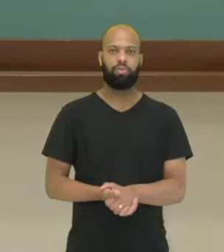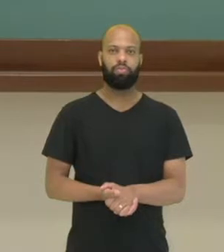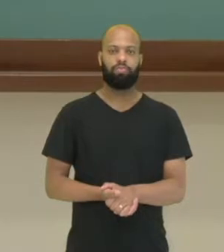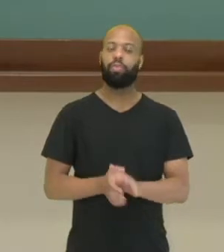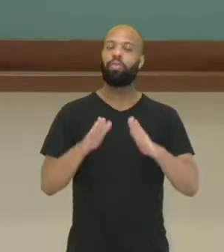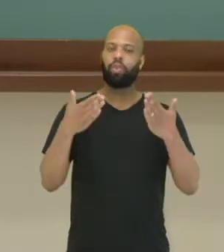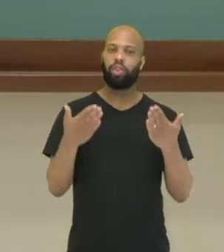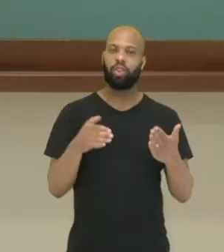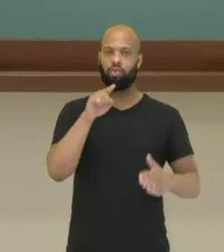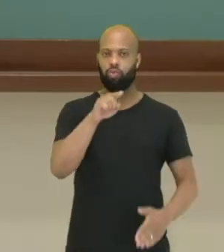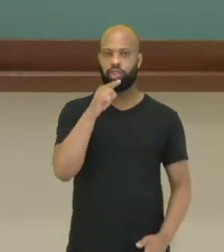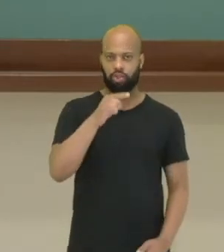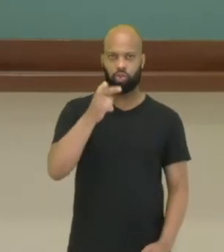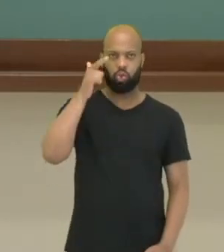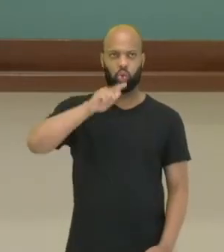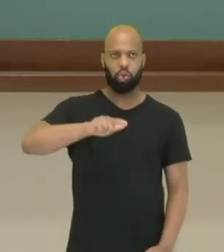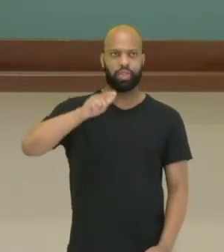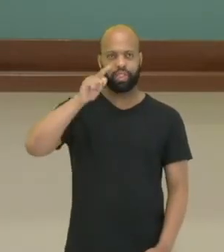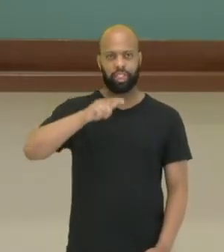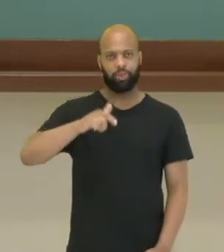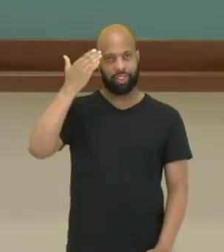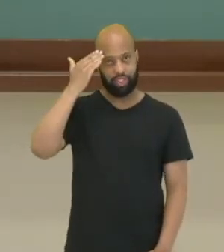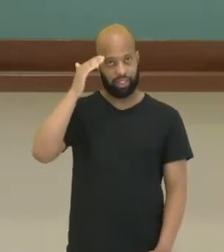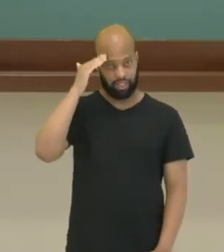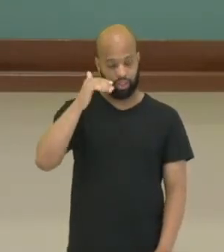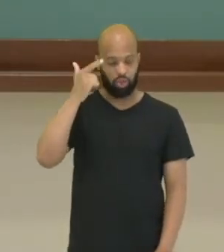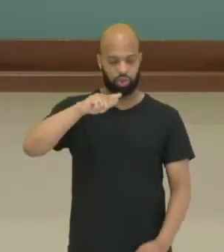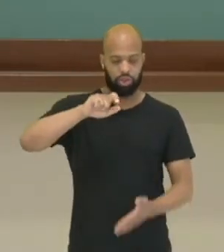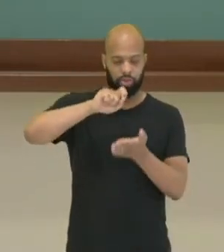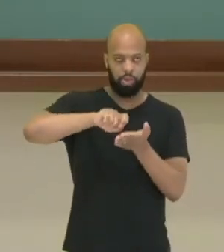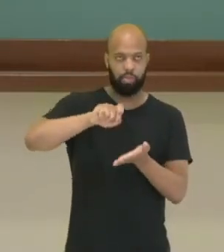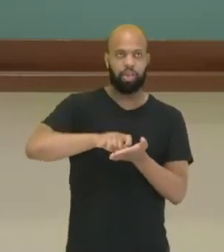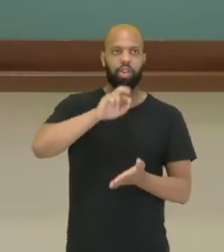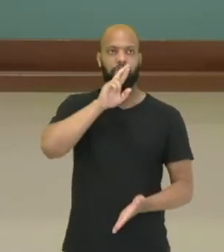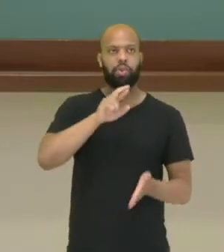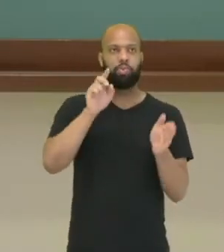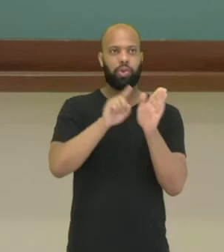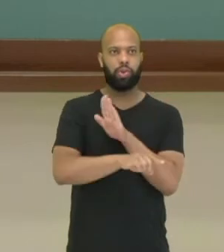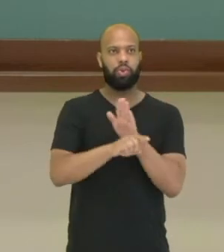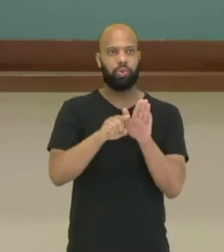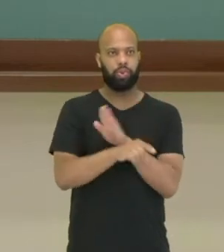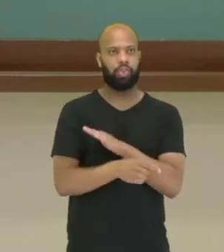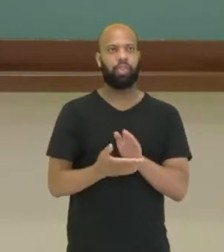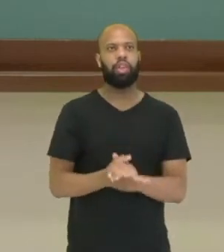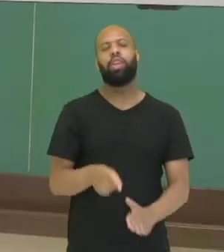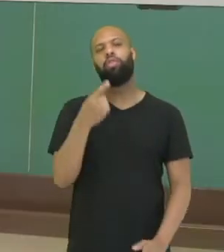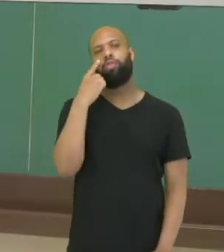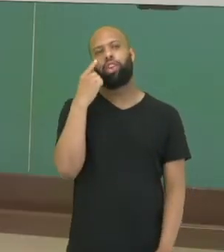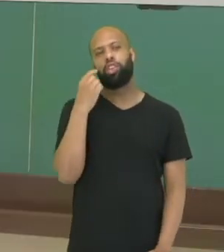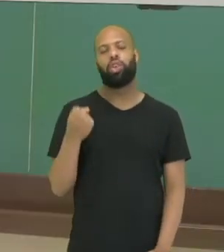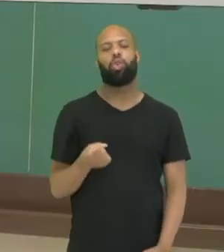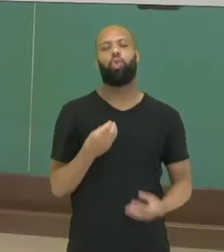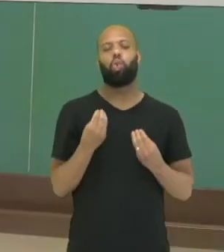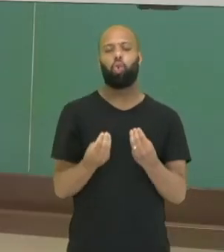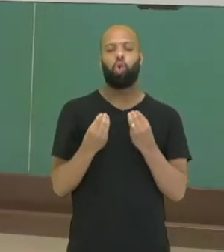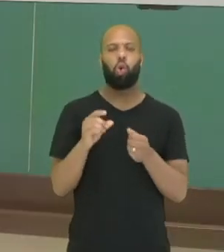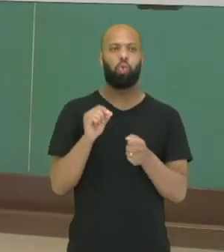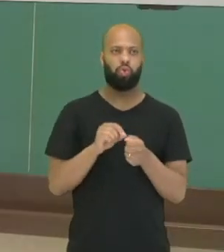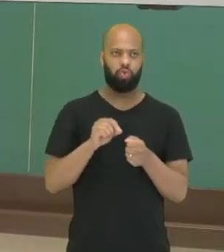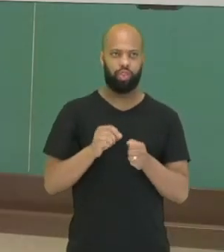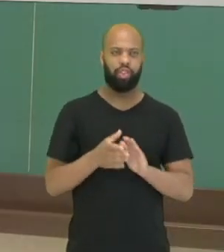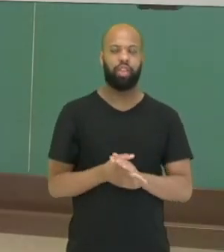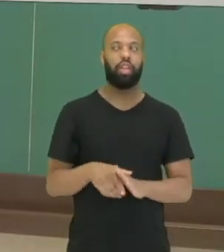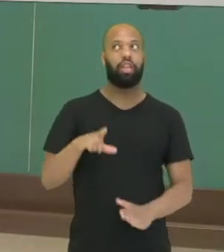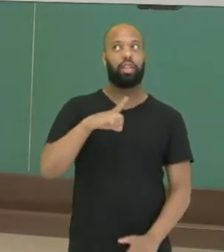E aí, chegaram a uma conclusão? Conseguiram resolver esse exercício? Como é que vocês fizeram? Nós temos